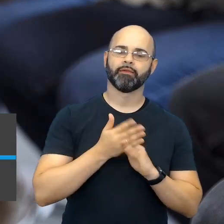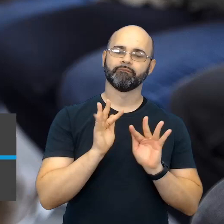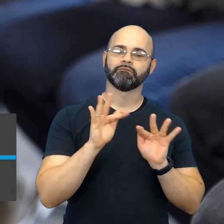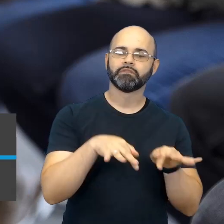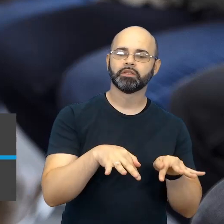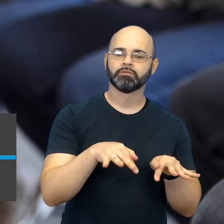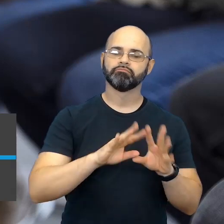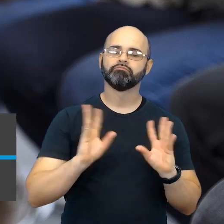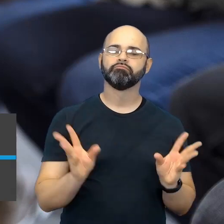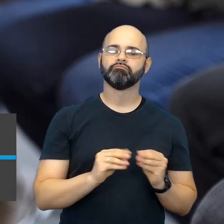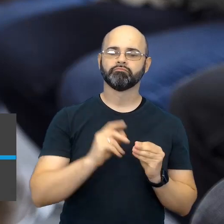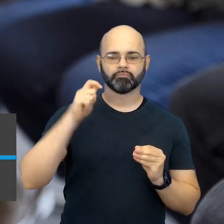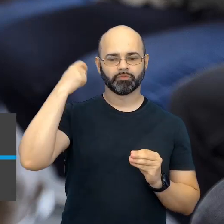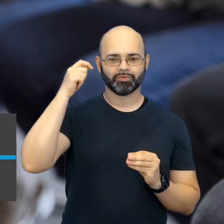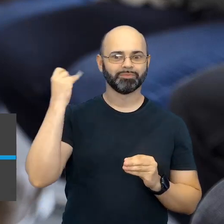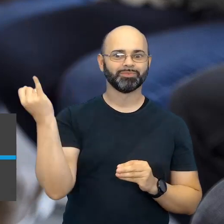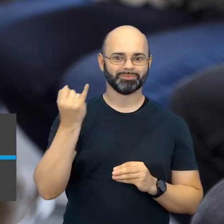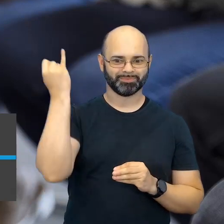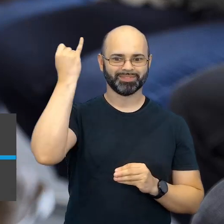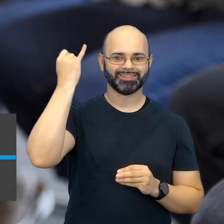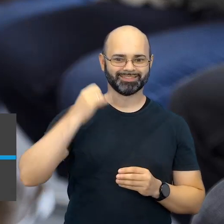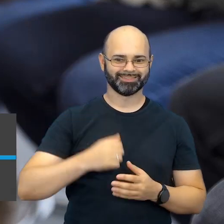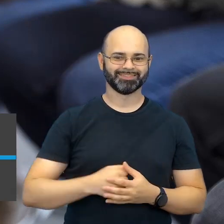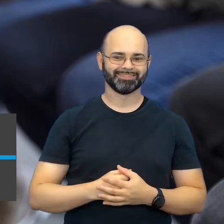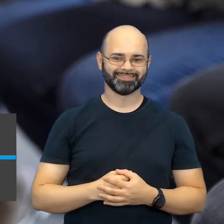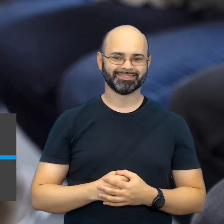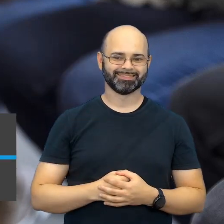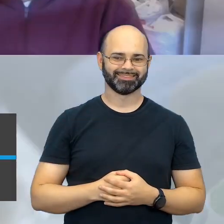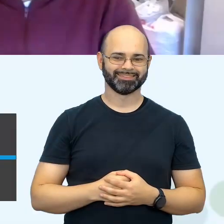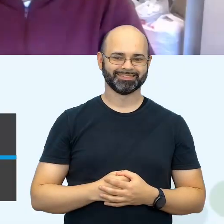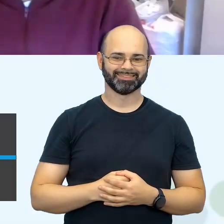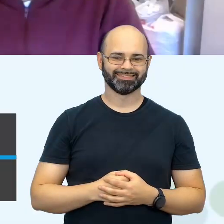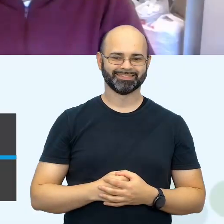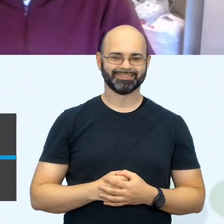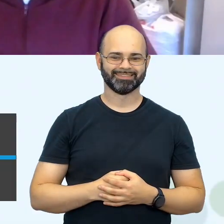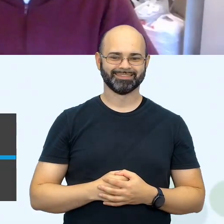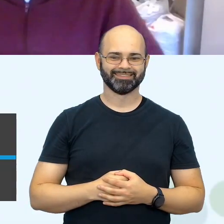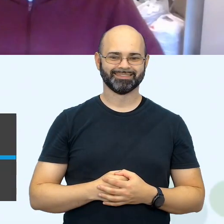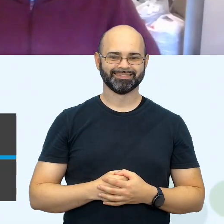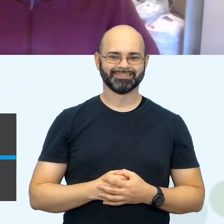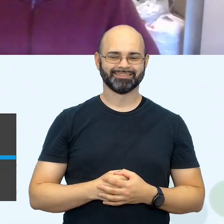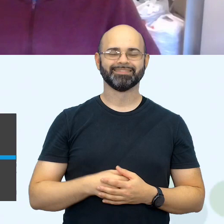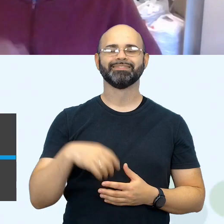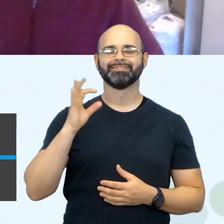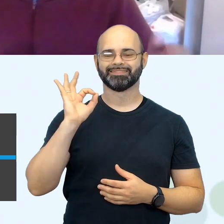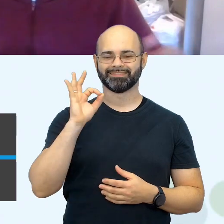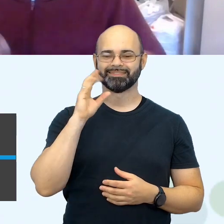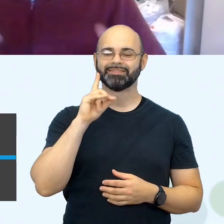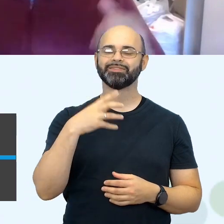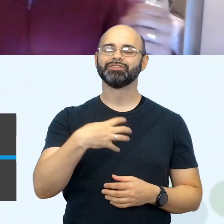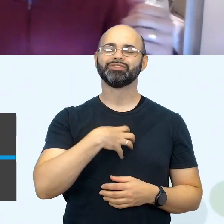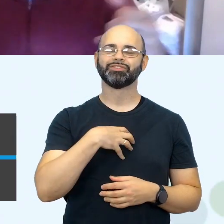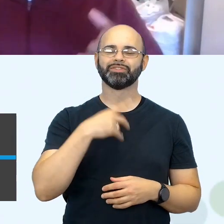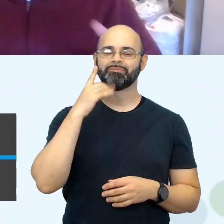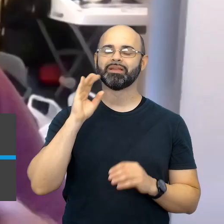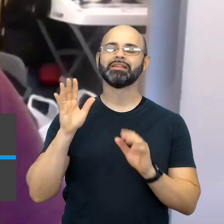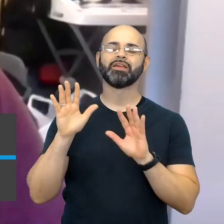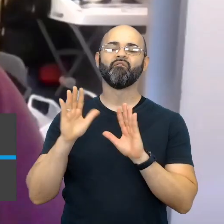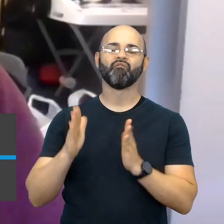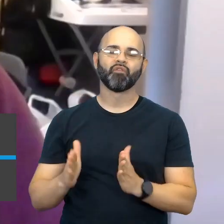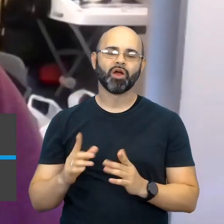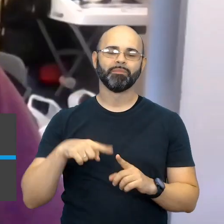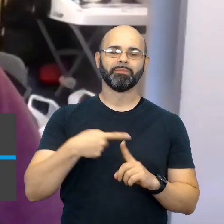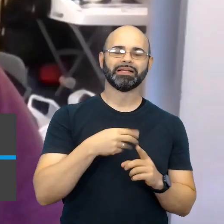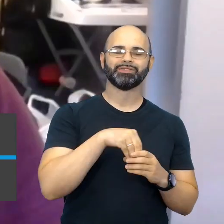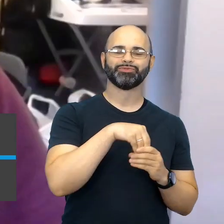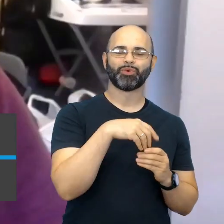trazer sobre o filme, eu achei super importante. Sim, chega um ponto em que a forma e o conteúdo, né, falando o formato do vídeo, os